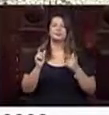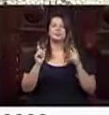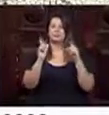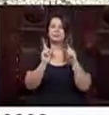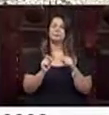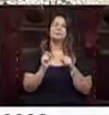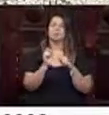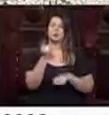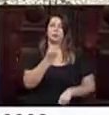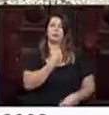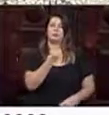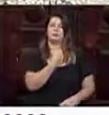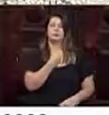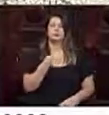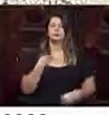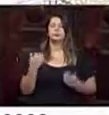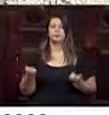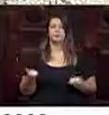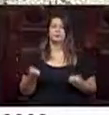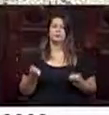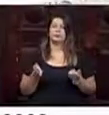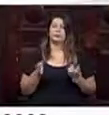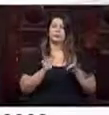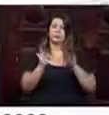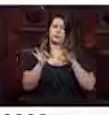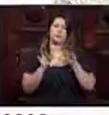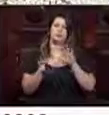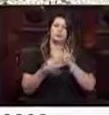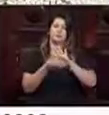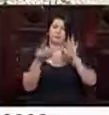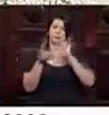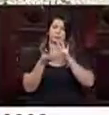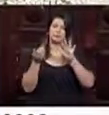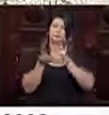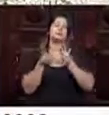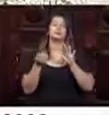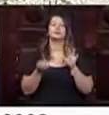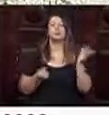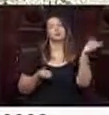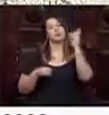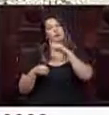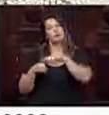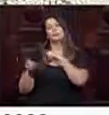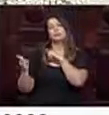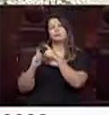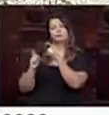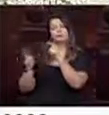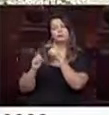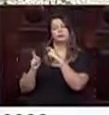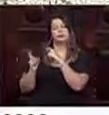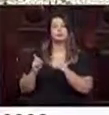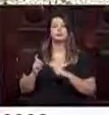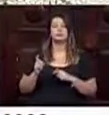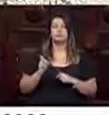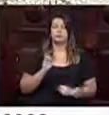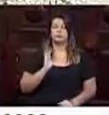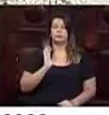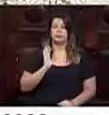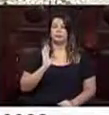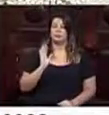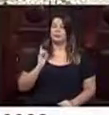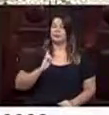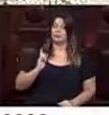vou, naturalmente, o projeto vai sair de pauta porque recebeu emendas, vai voltar para as comissões. Eu vou consultar os